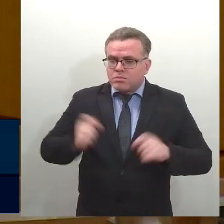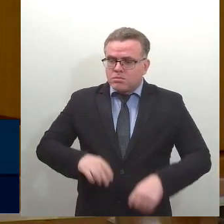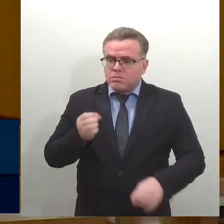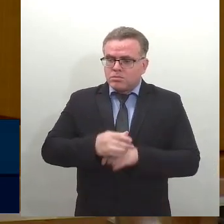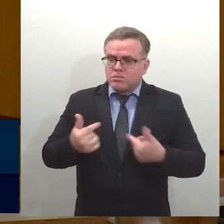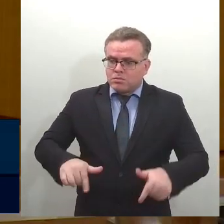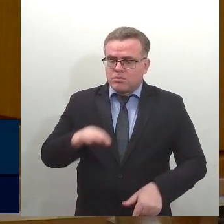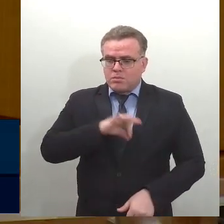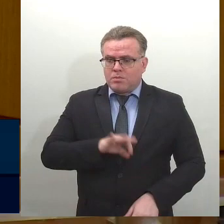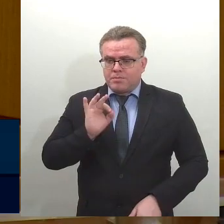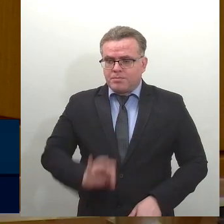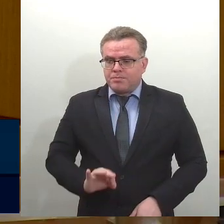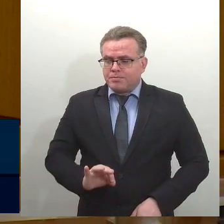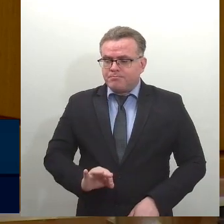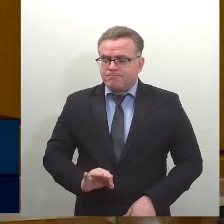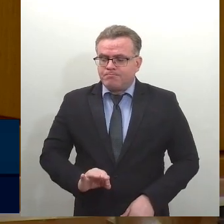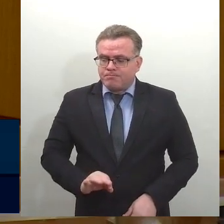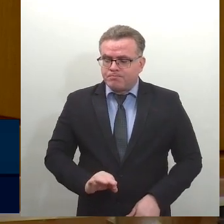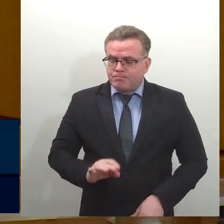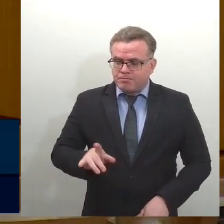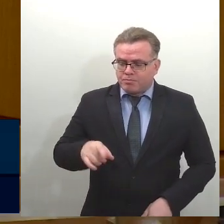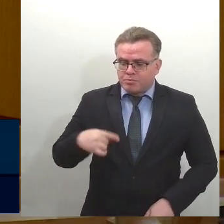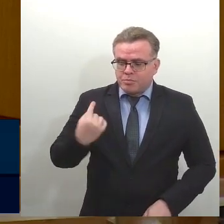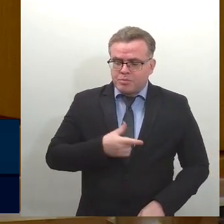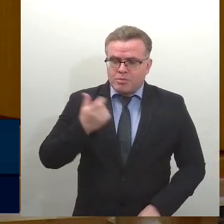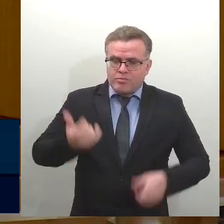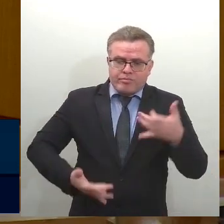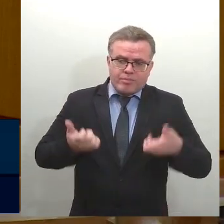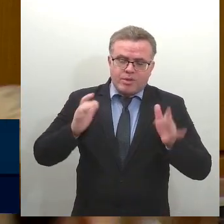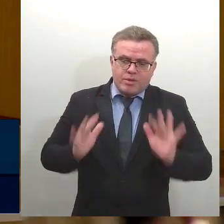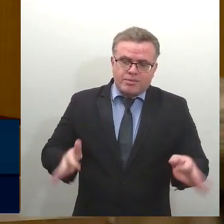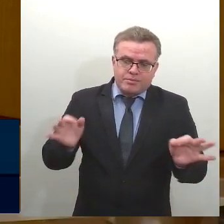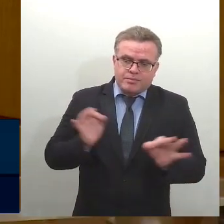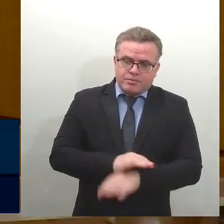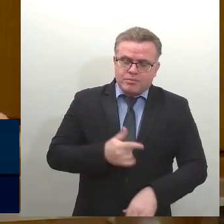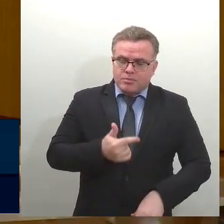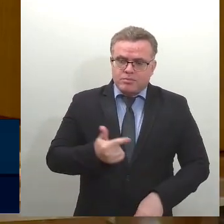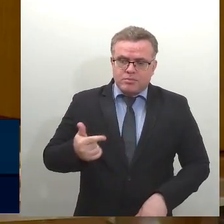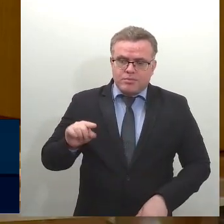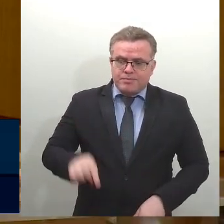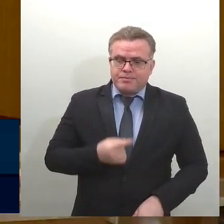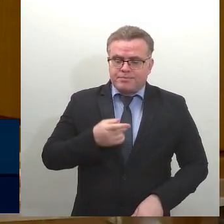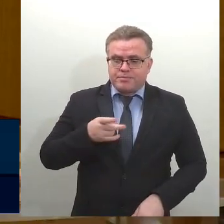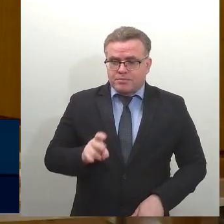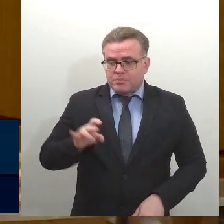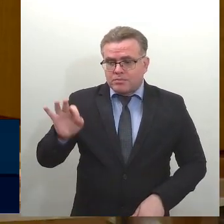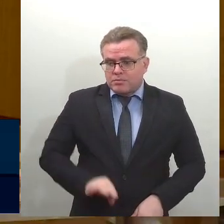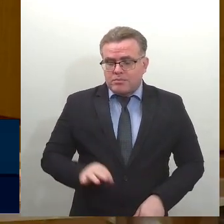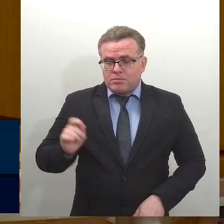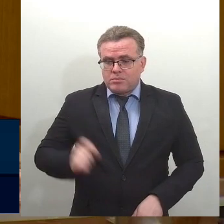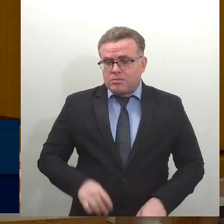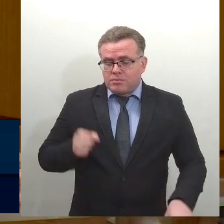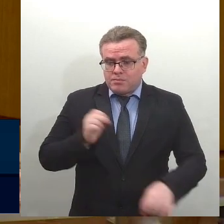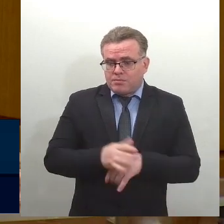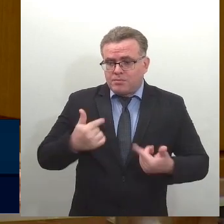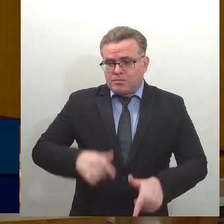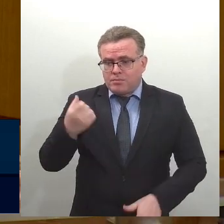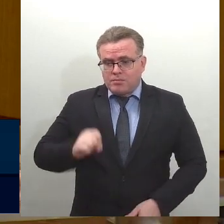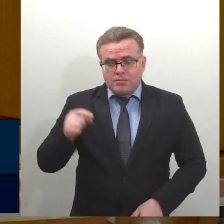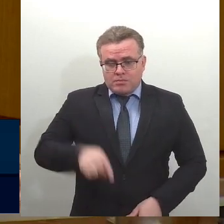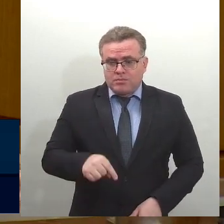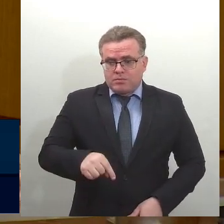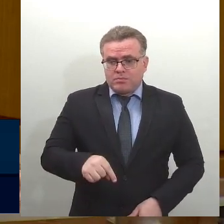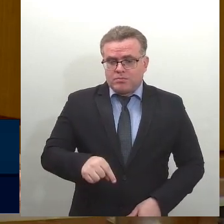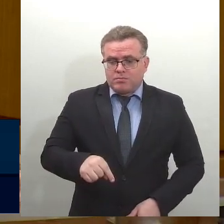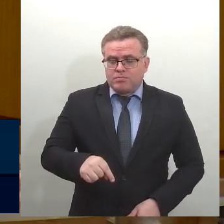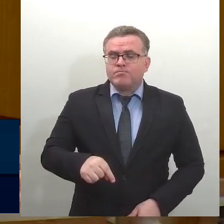A gente falou semana passada aqui que a gente gerou 22,5% dos empregos do estado de Sergipe. E